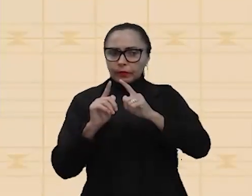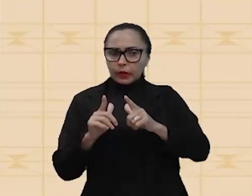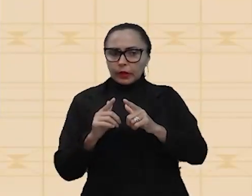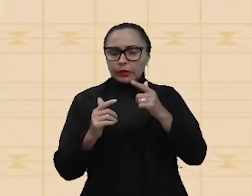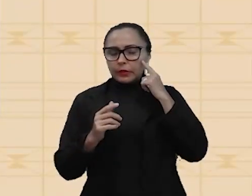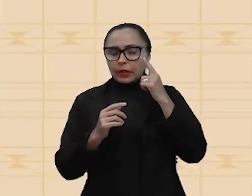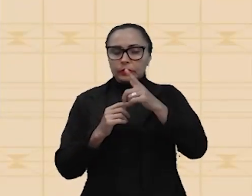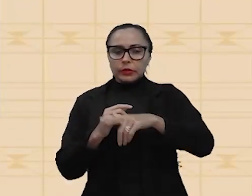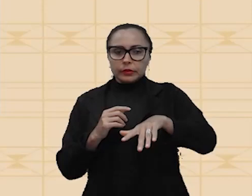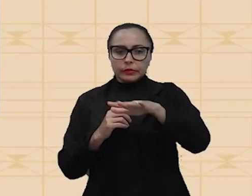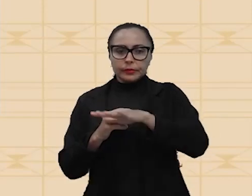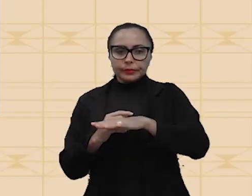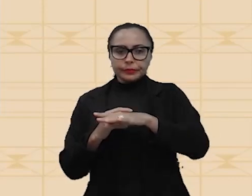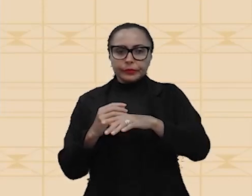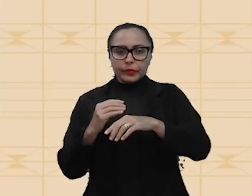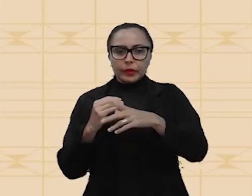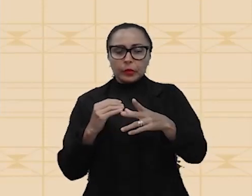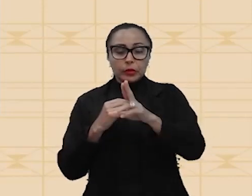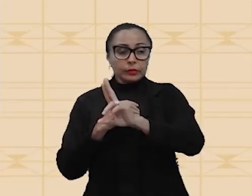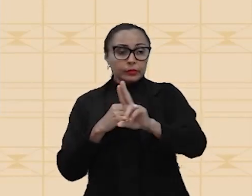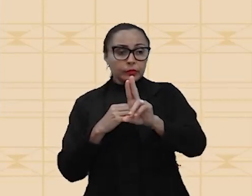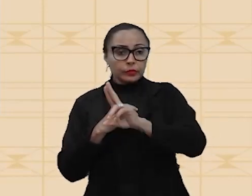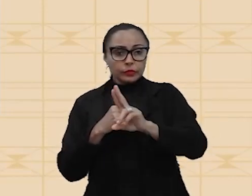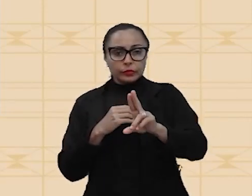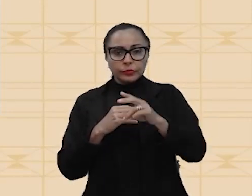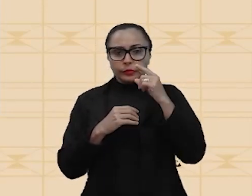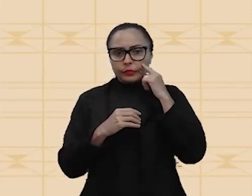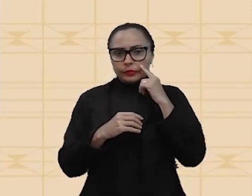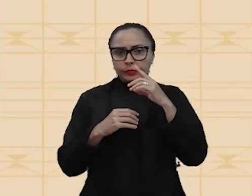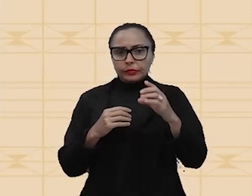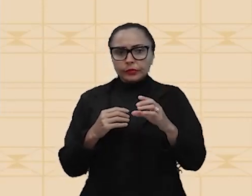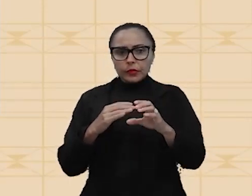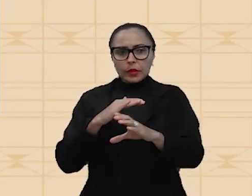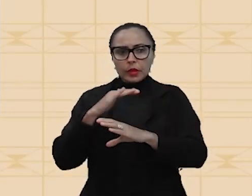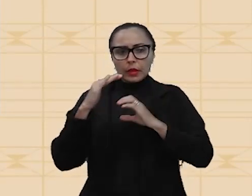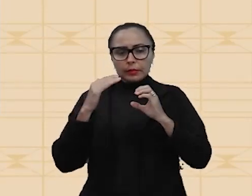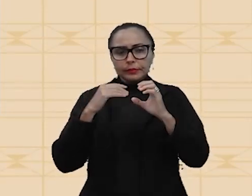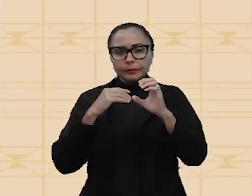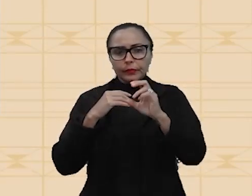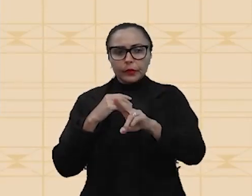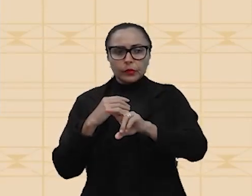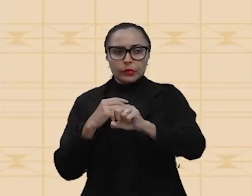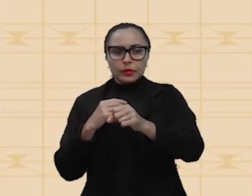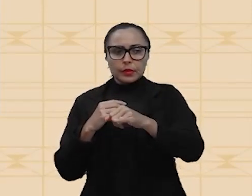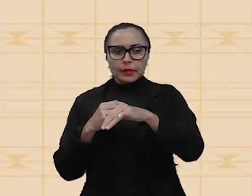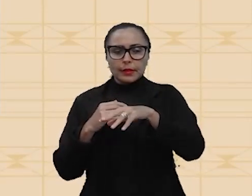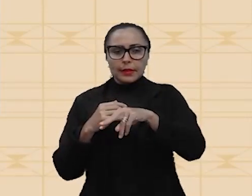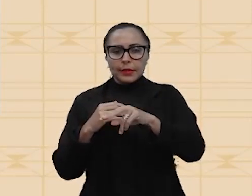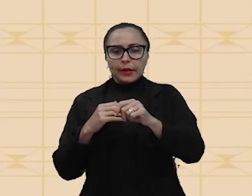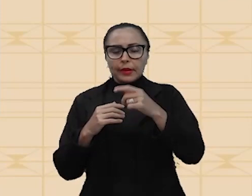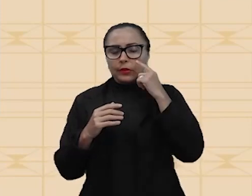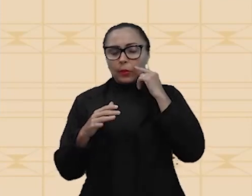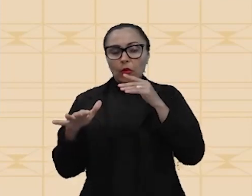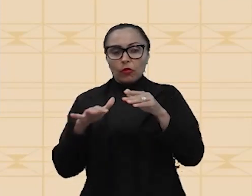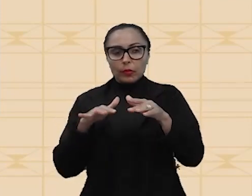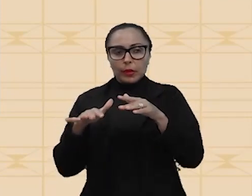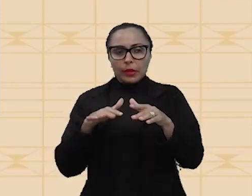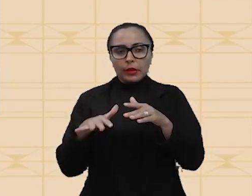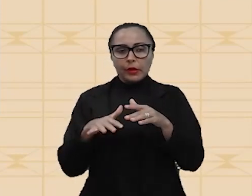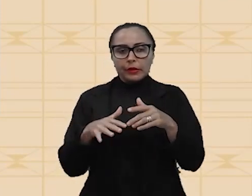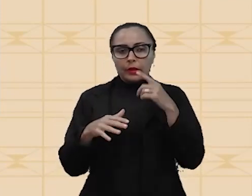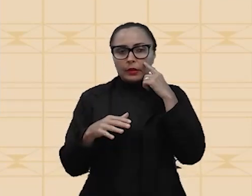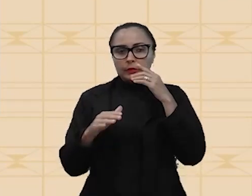o nome da usina. Então, se esse gerador for acionado pelo movimento da queda da água,